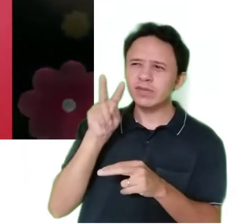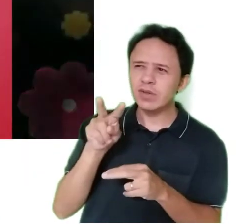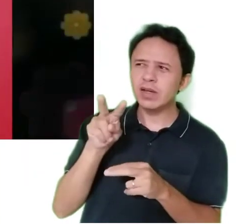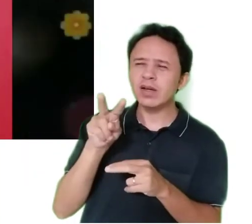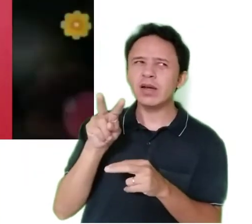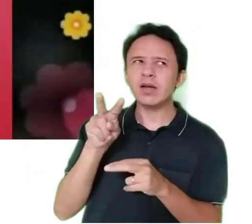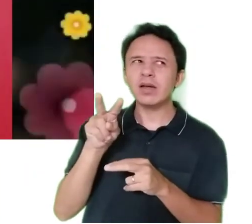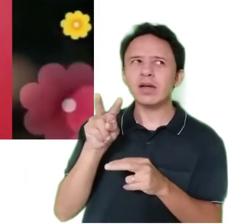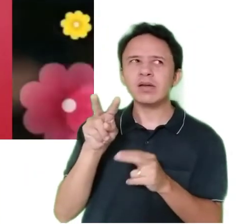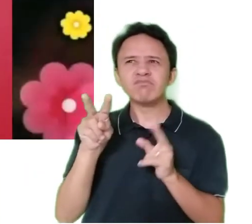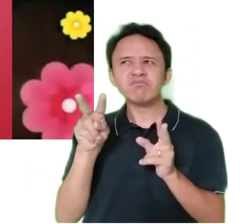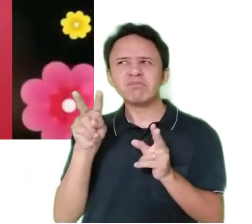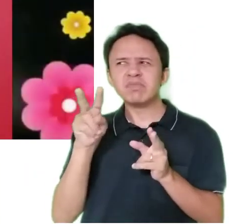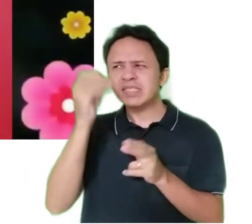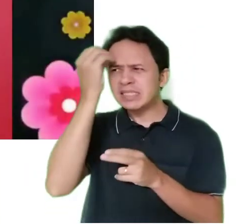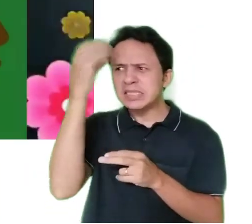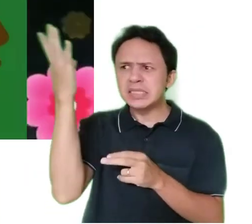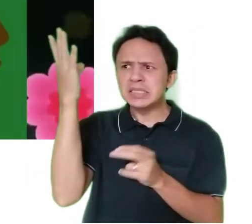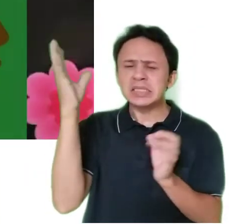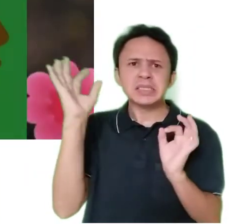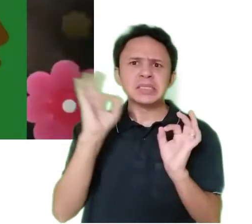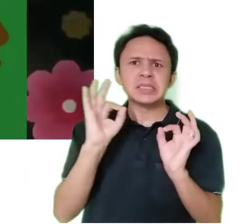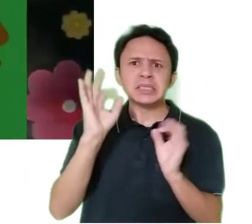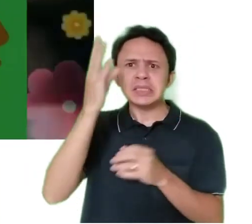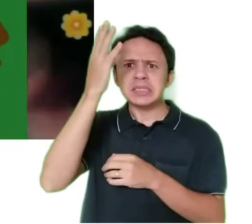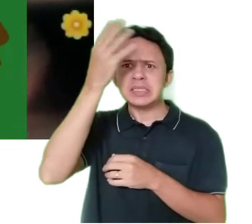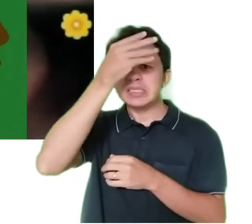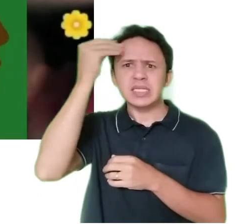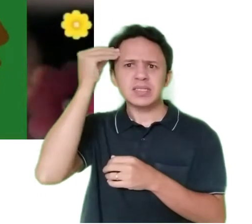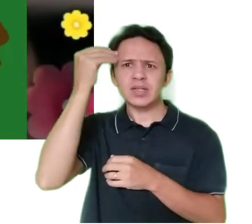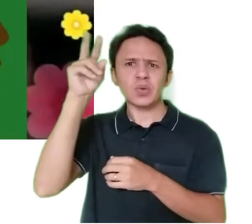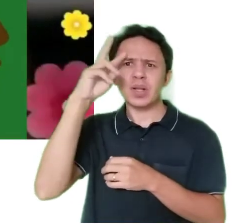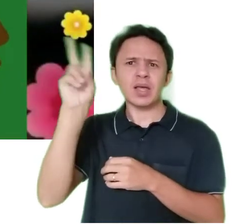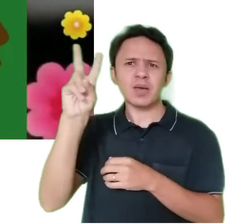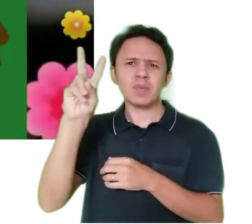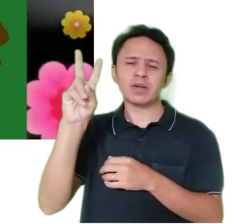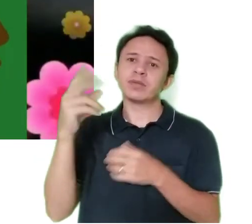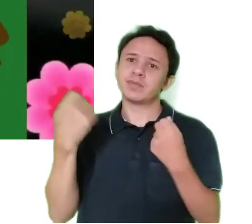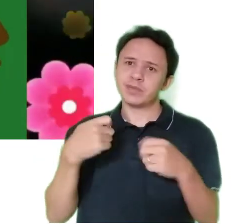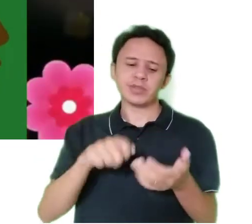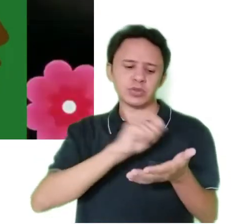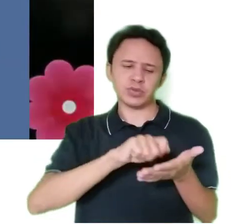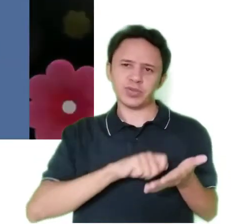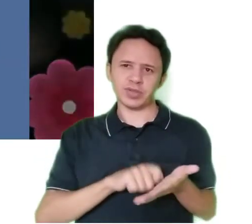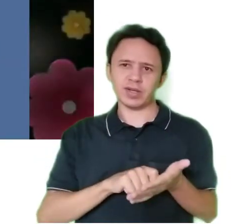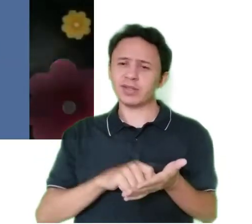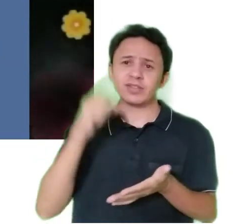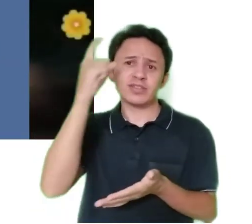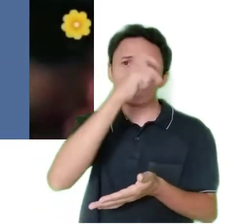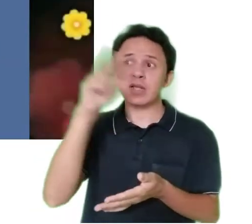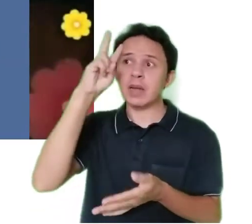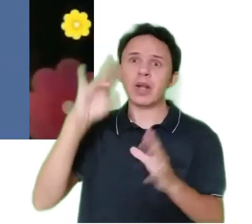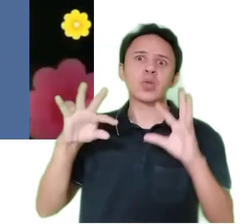ter da nossa memória, pois é impossível lembrar literalmente de tudo o que é